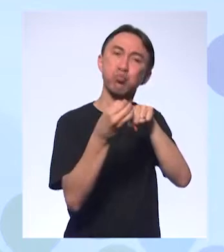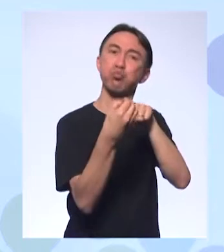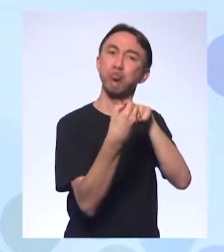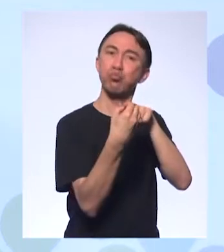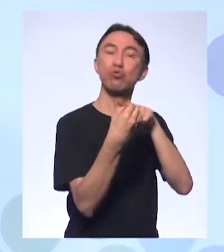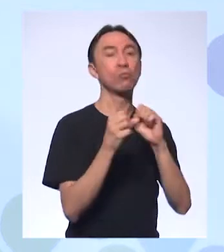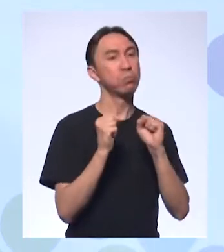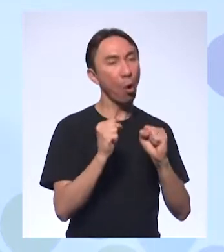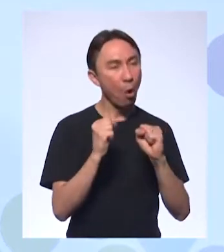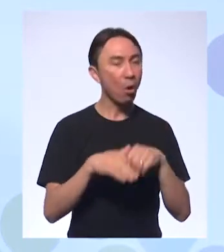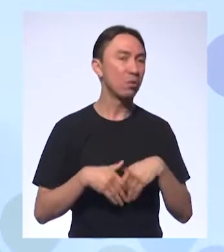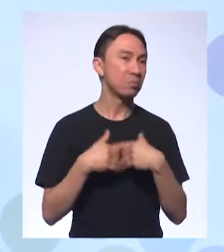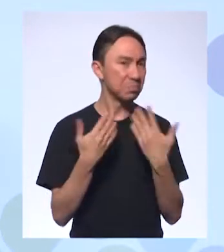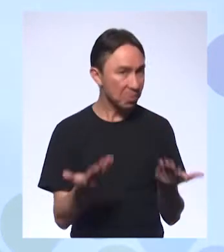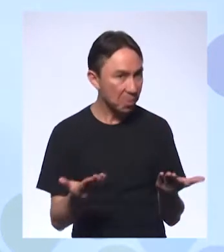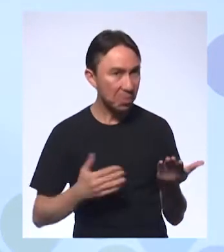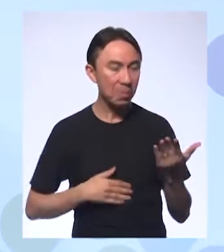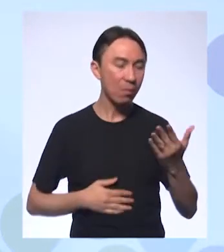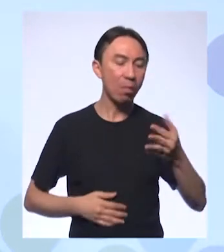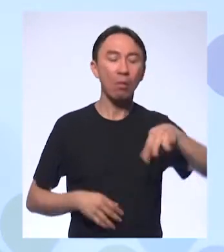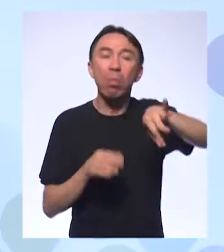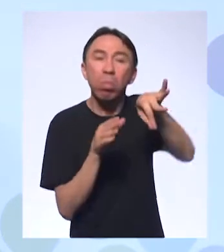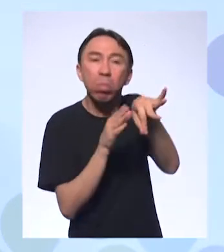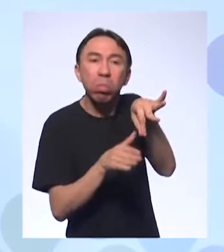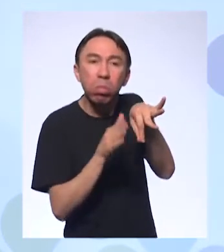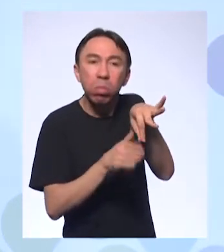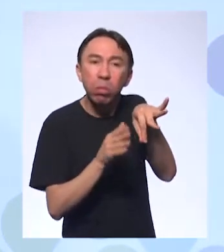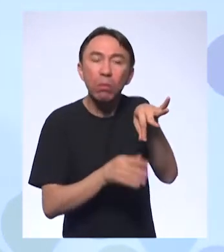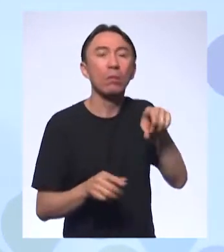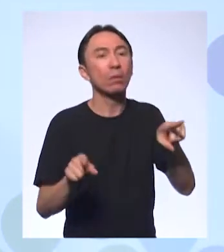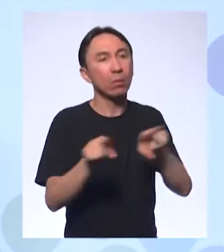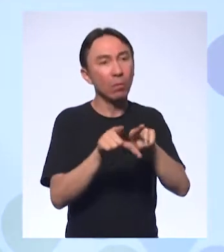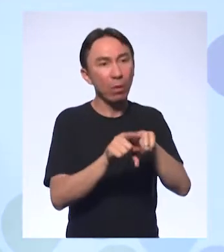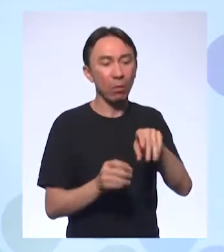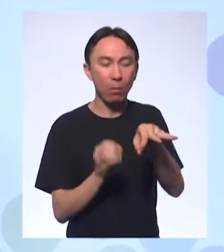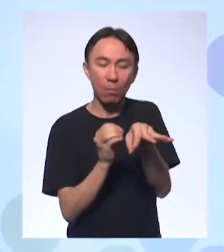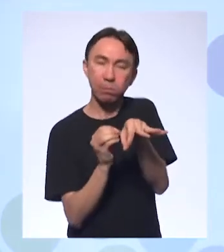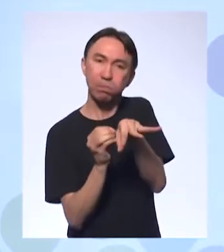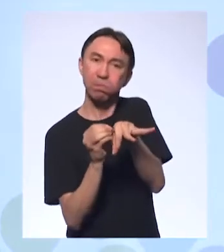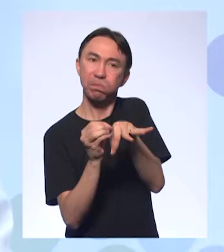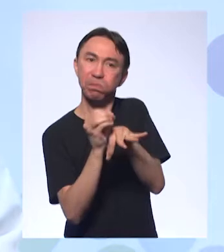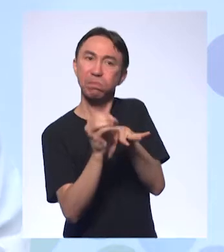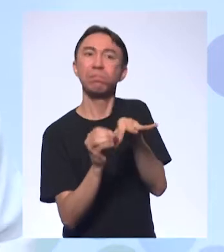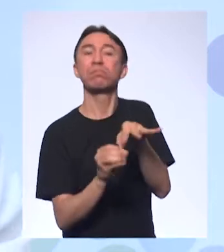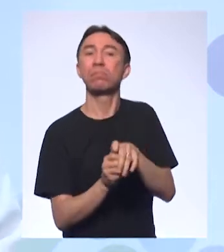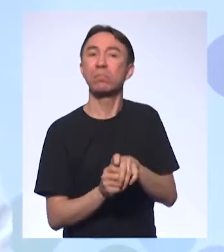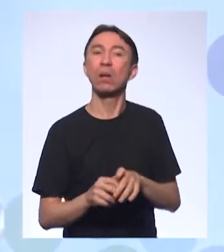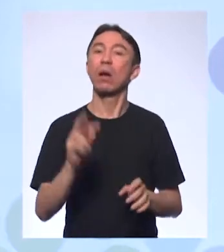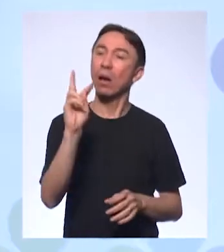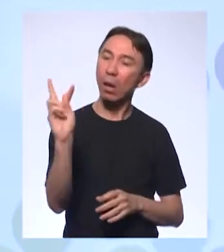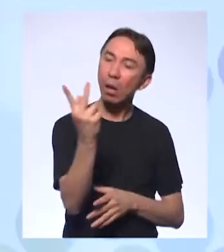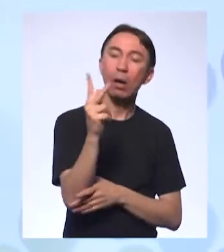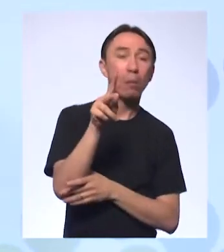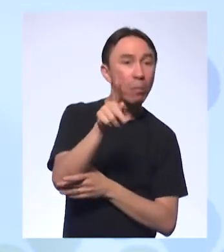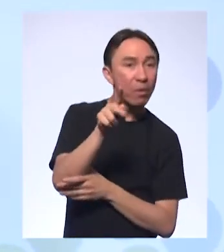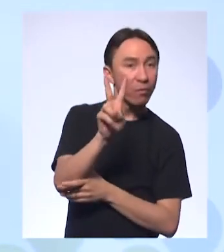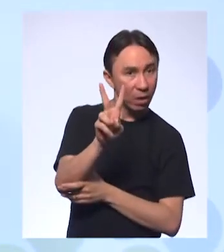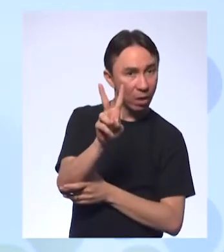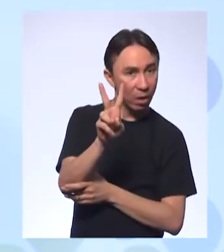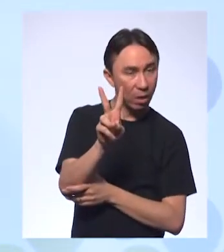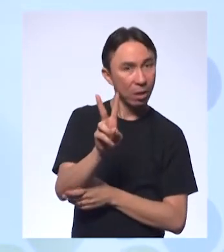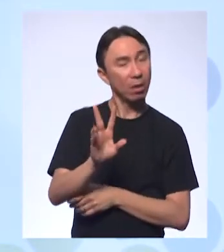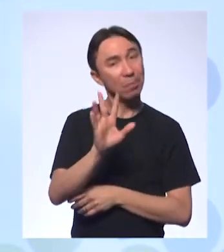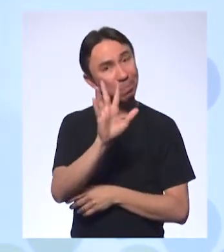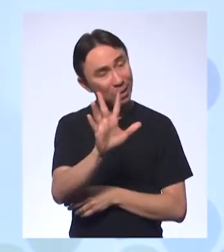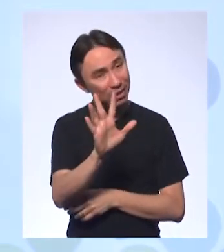sabe, a glande o pessoal popularmente chama de cabeça do pênis, tá? Então, o HPV pode causar, mas é mais comum causar